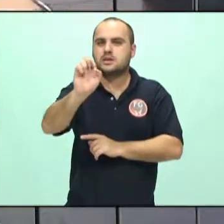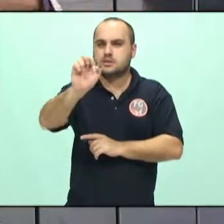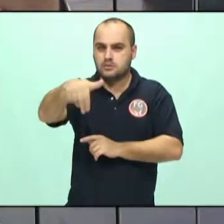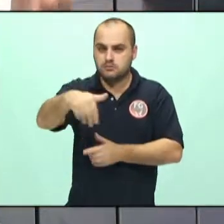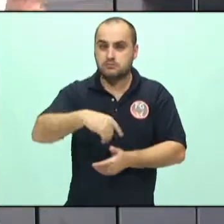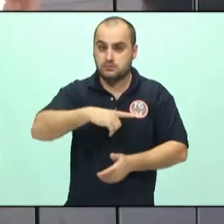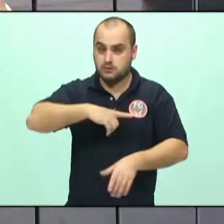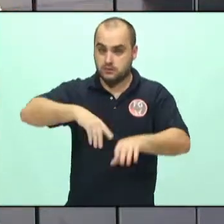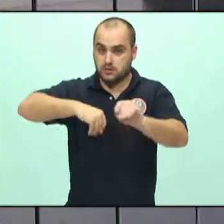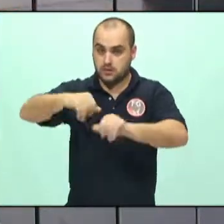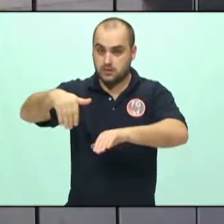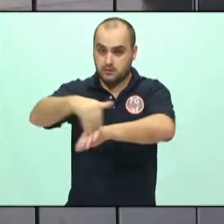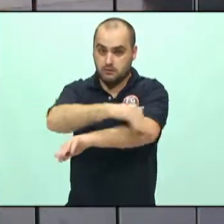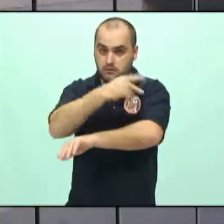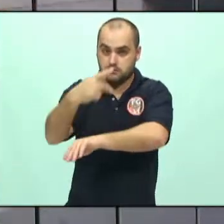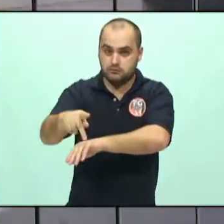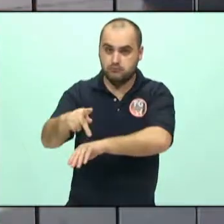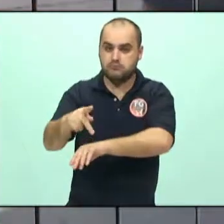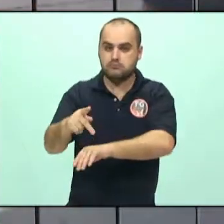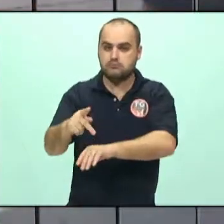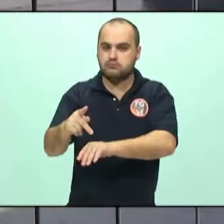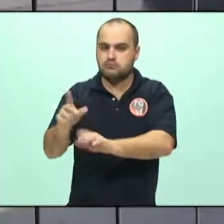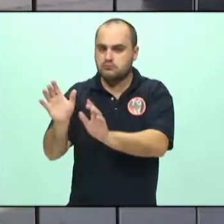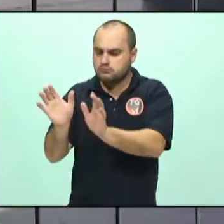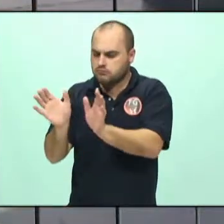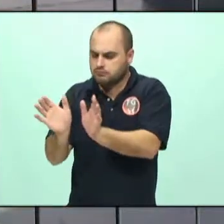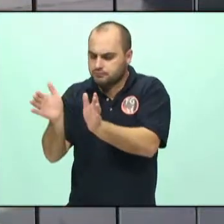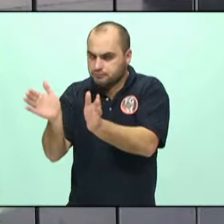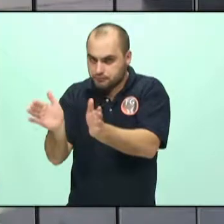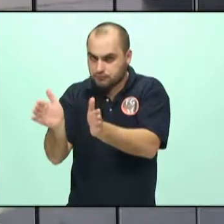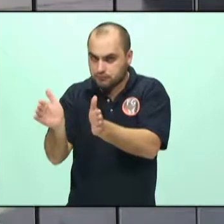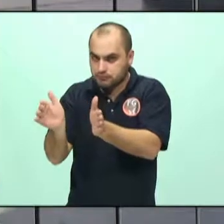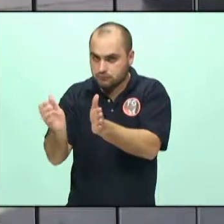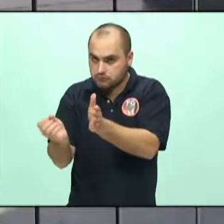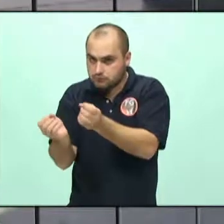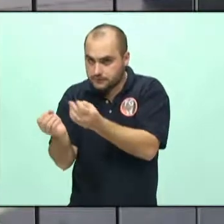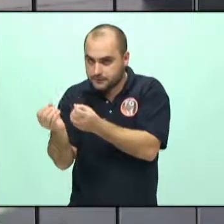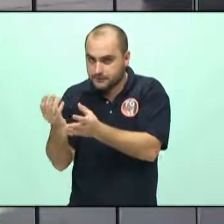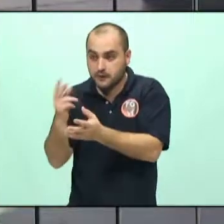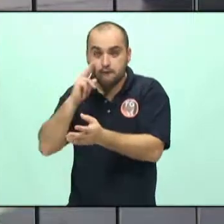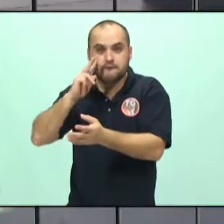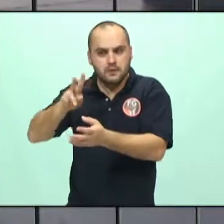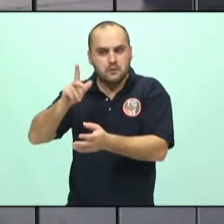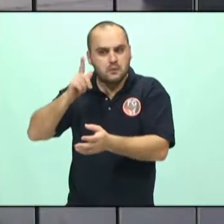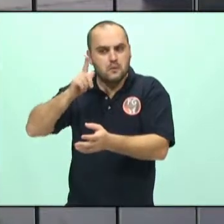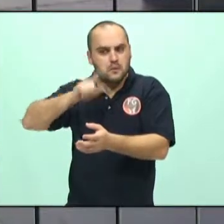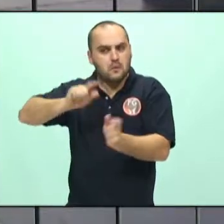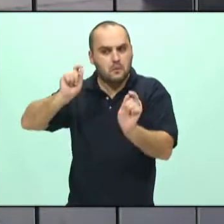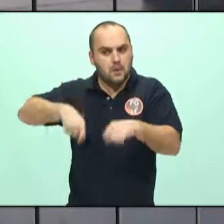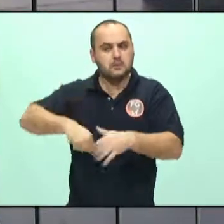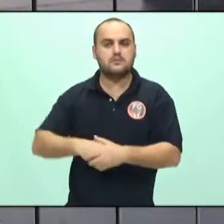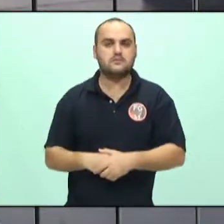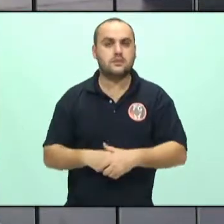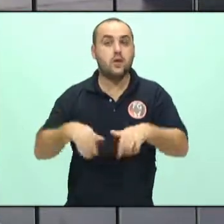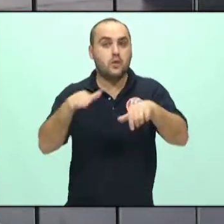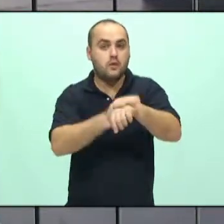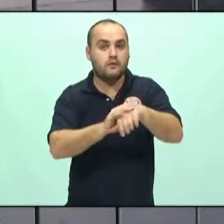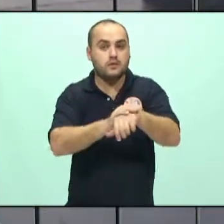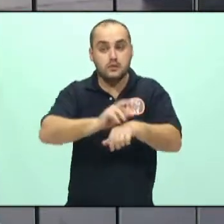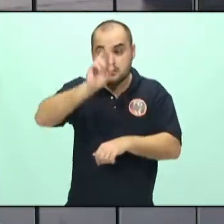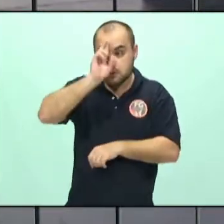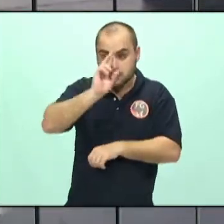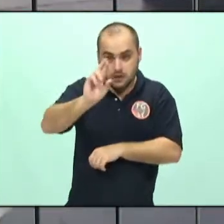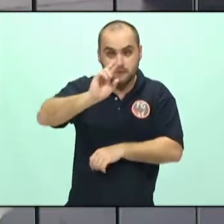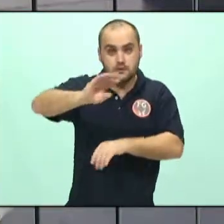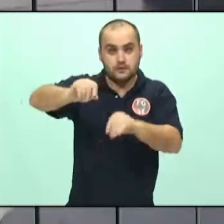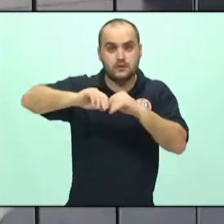na rua dele, ele pegou o terreno e plantou num pedacinho. Aí ele viu que dava. Aí ele falou com o dono do terreno permitiu, ele